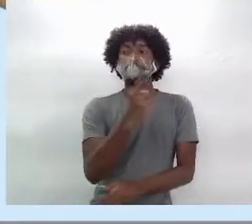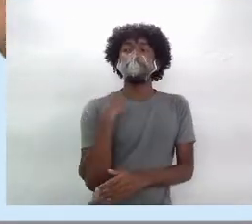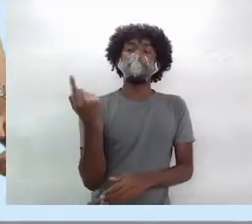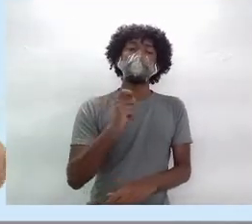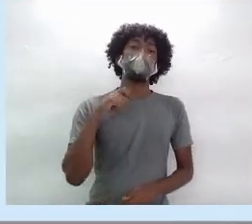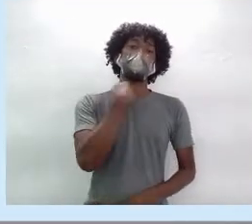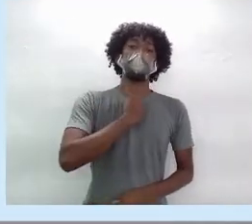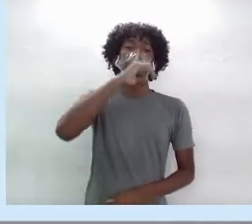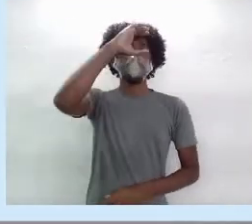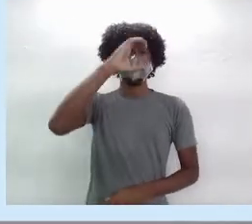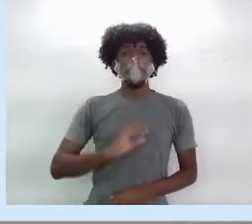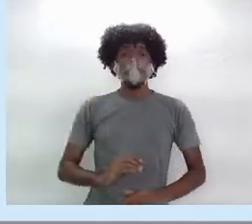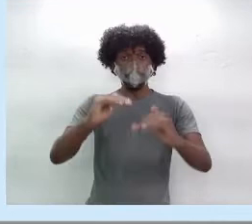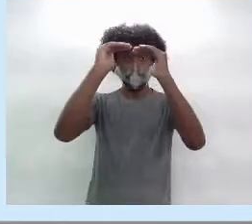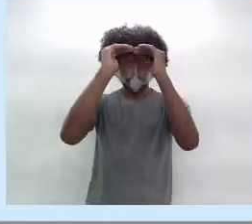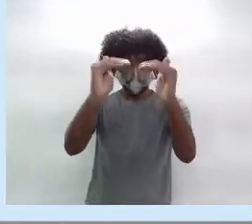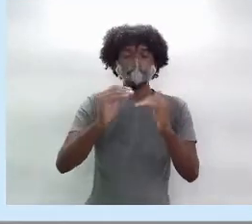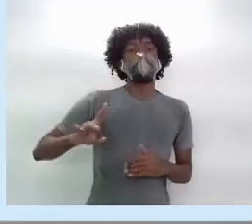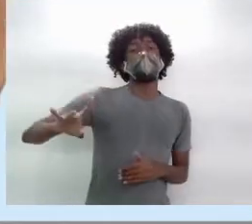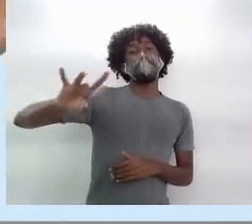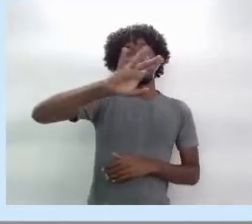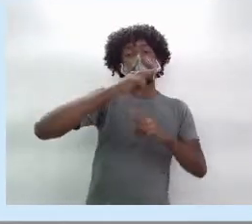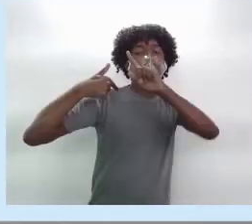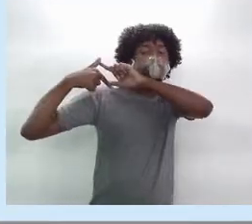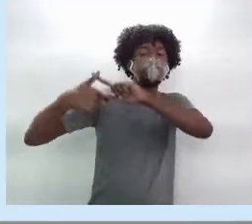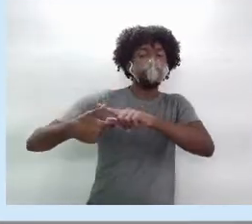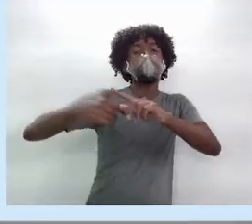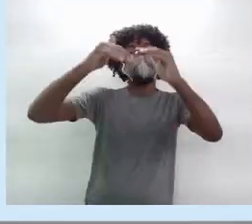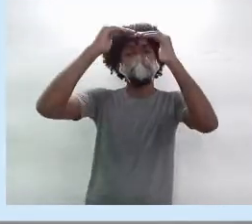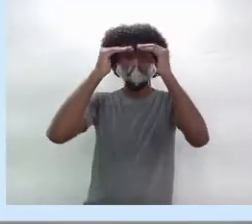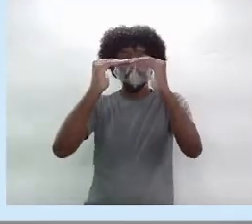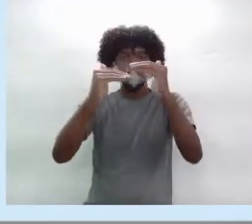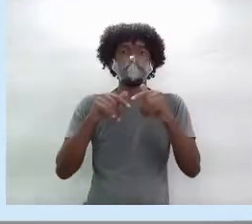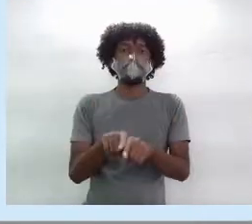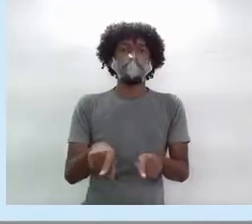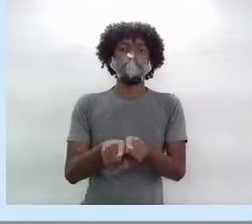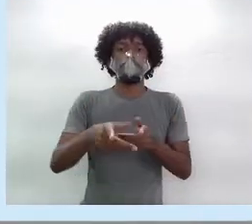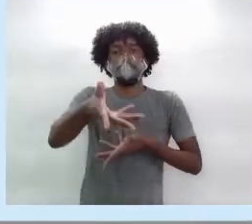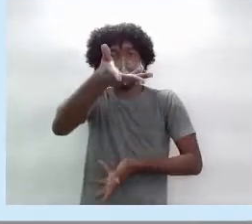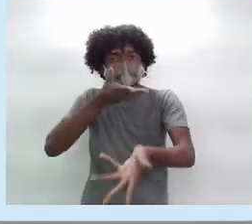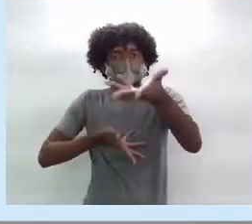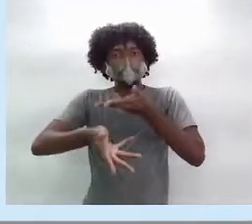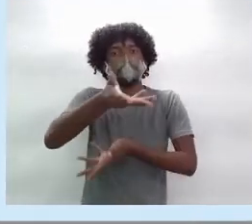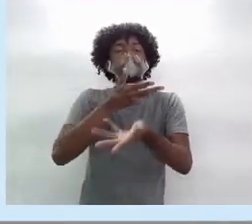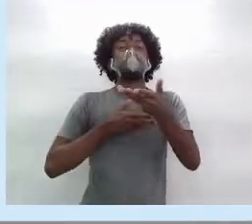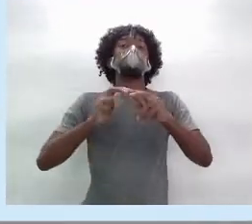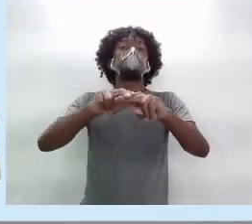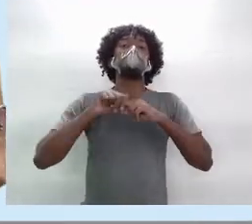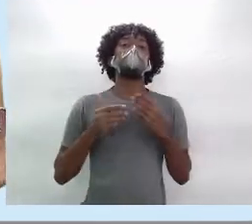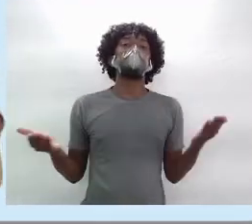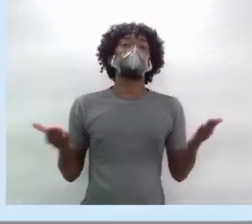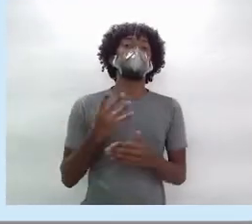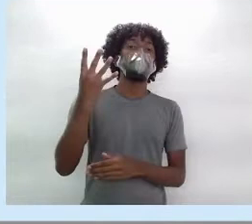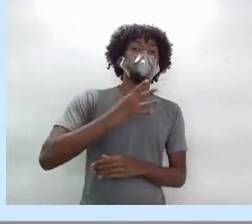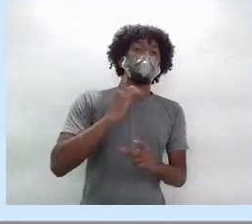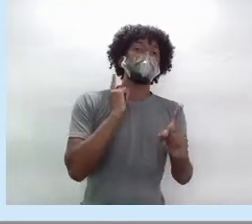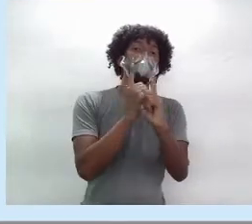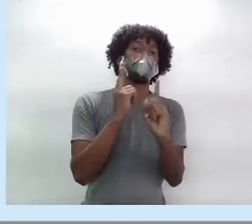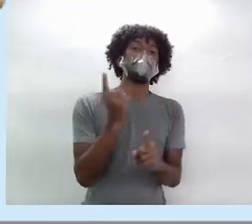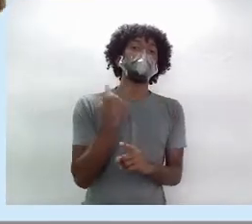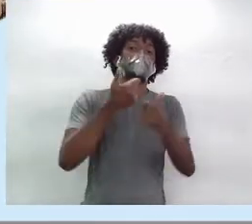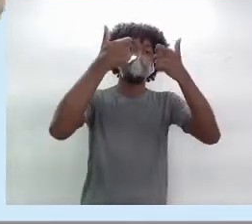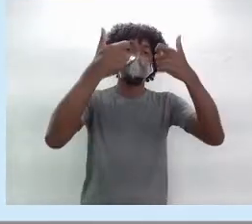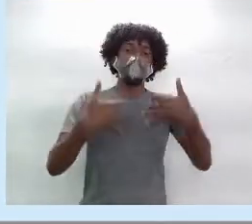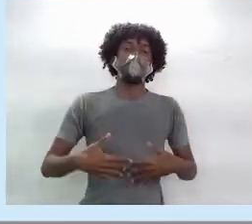Cidadãos, respeitando a tradição, respeitando o outro. Então, nesse quarto encontro, nós falamos